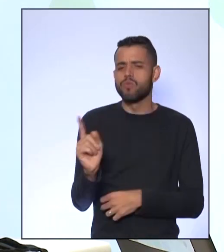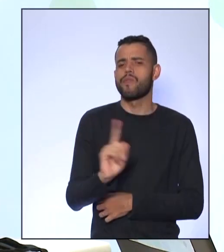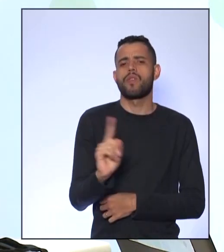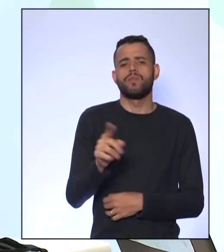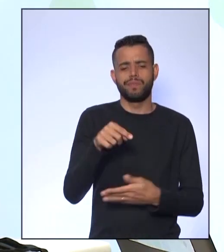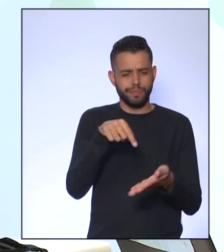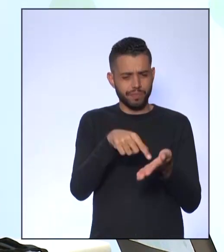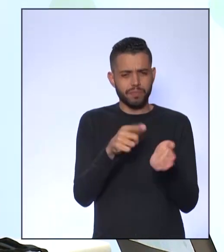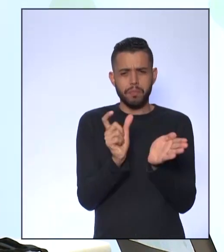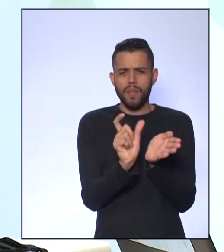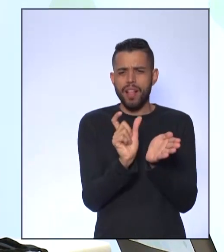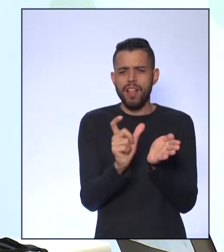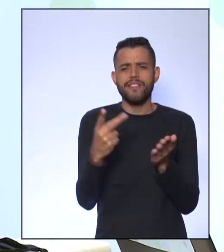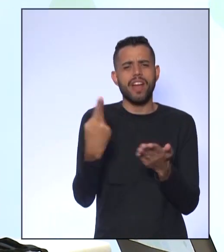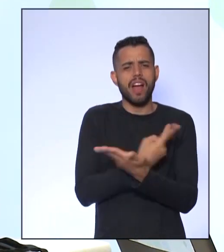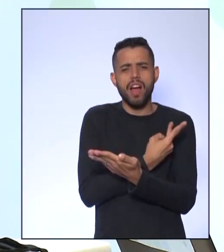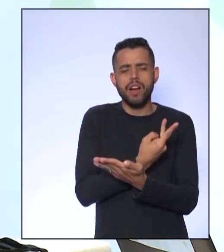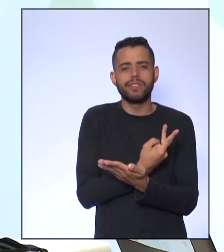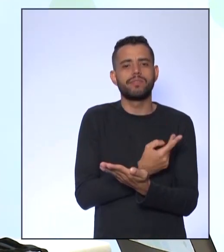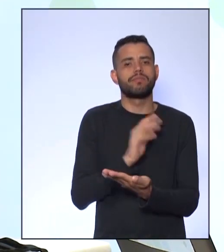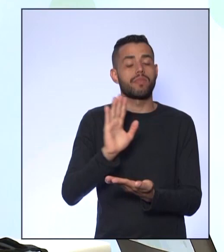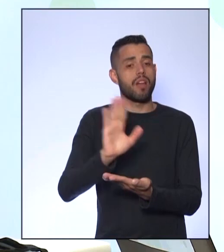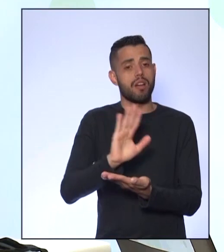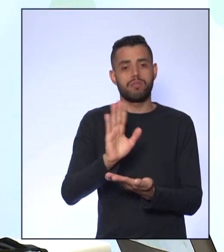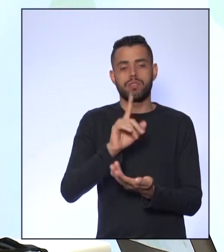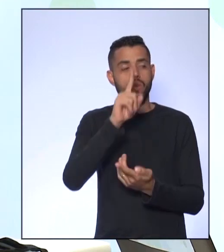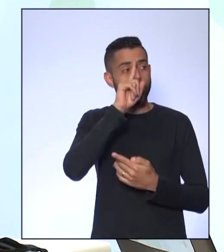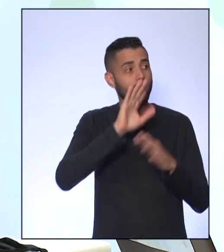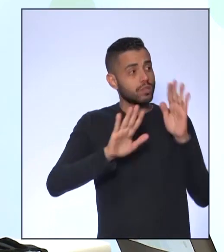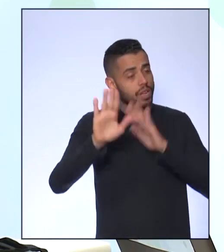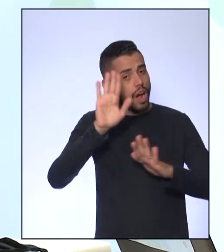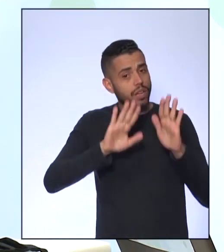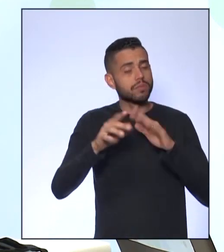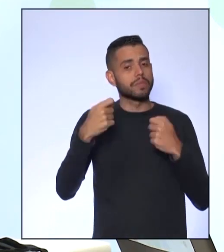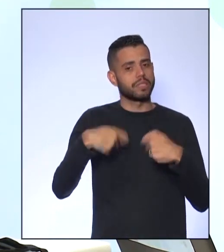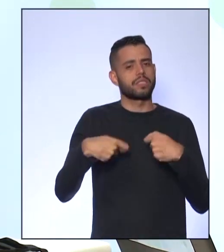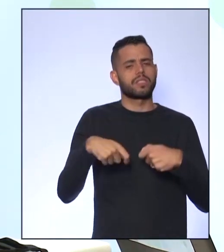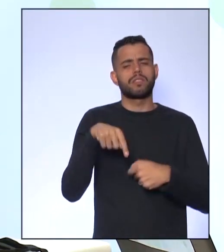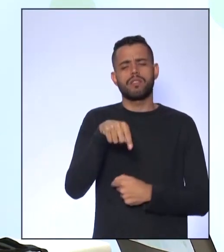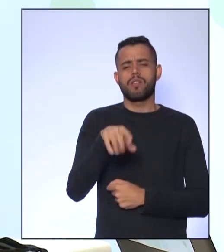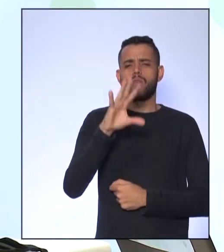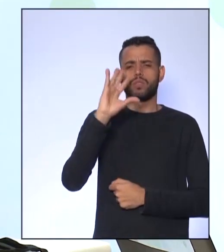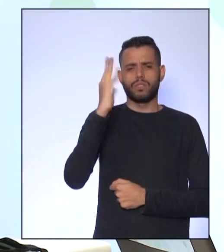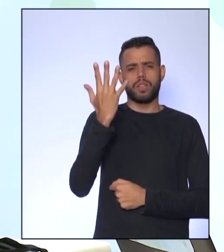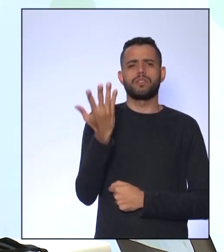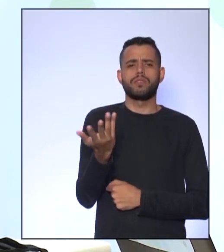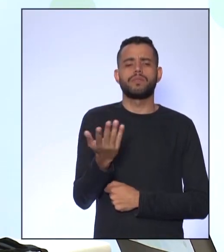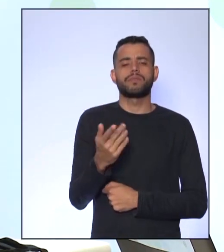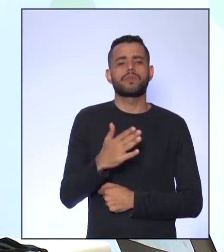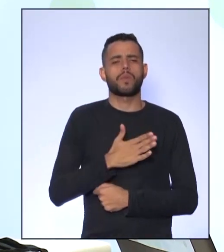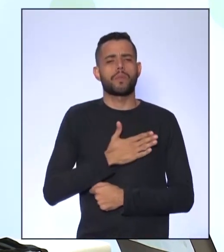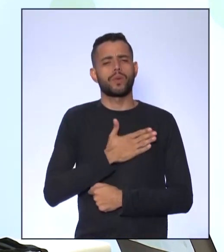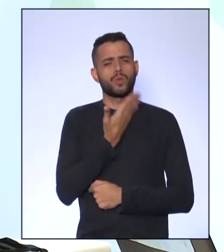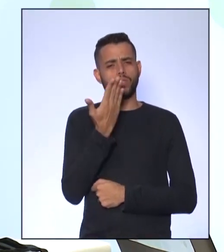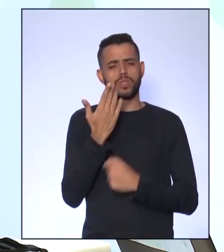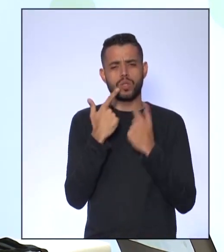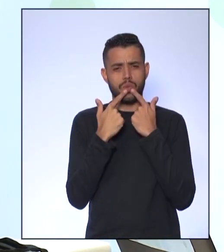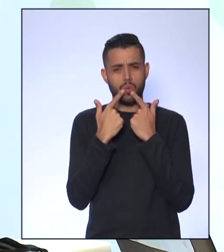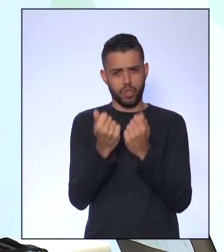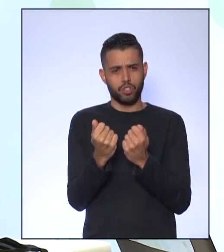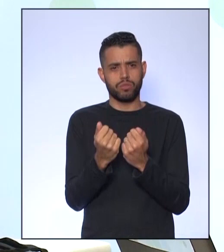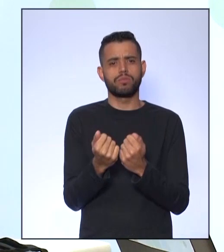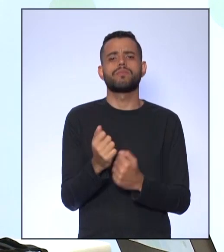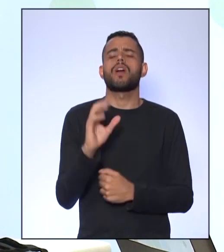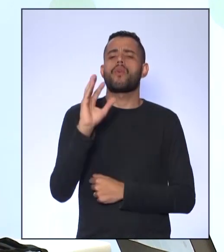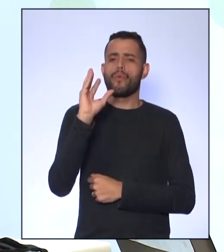escrito errado, né? Então, a gente tem que tomar muito cuidado. E acontece muito. Preconceito linguístico